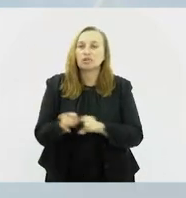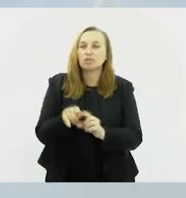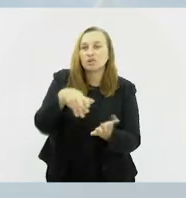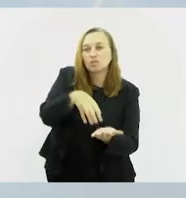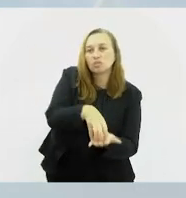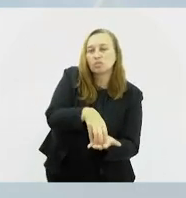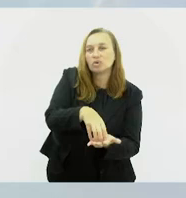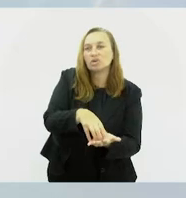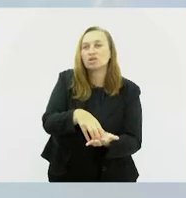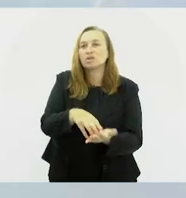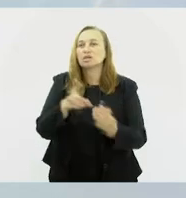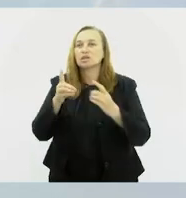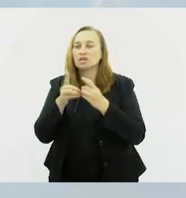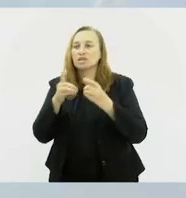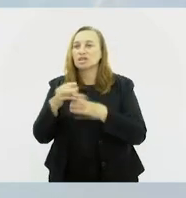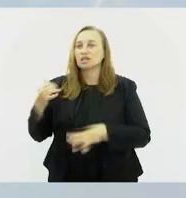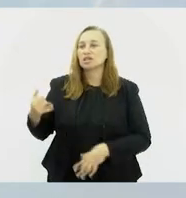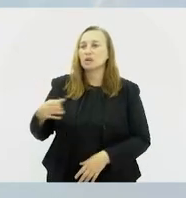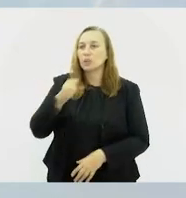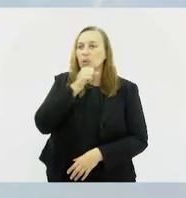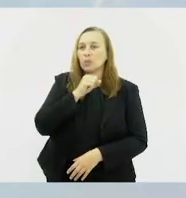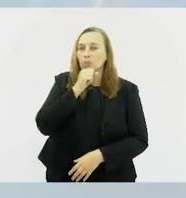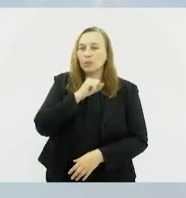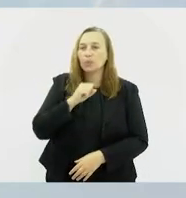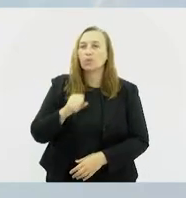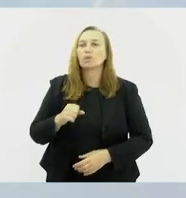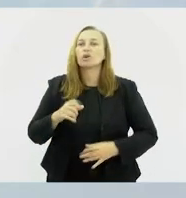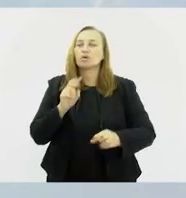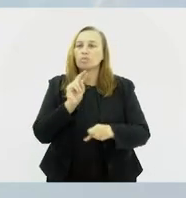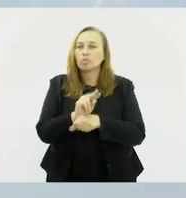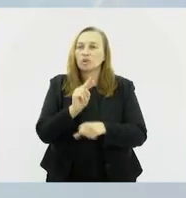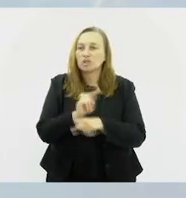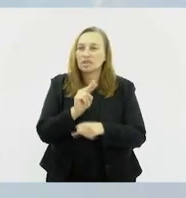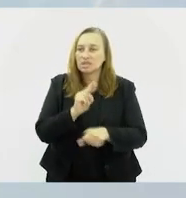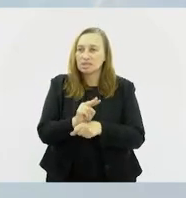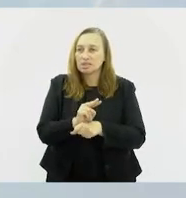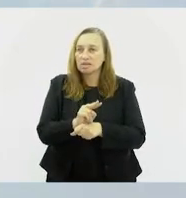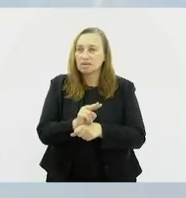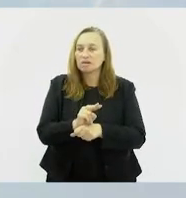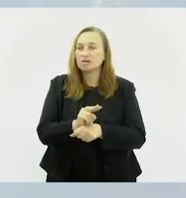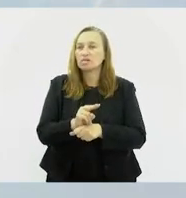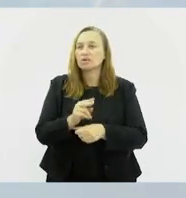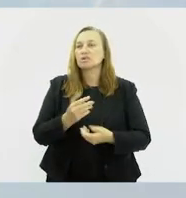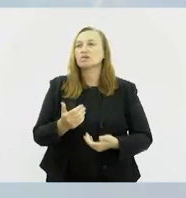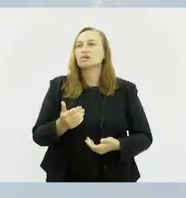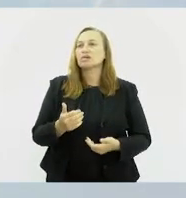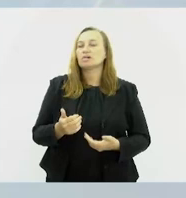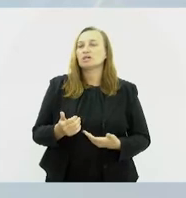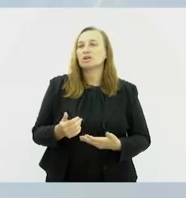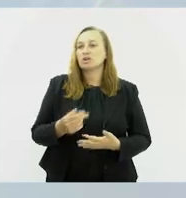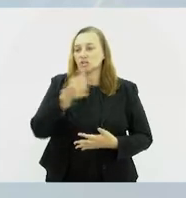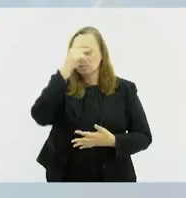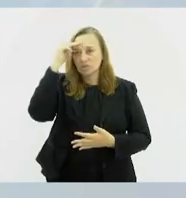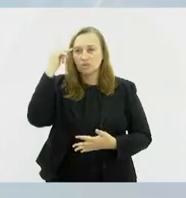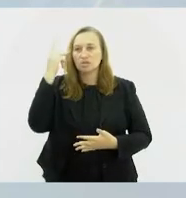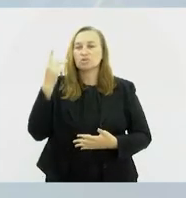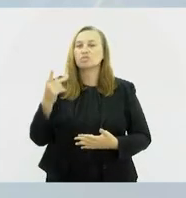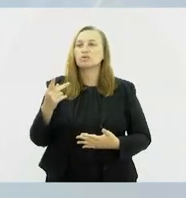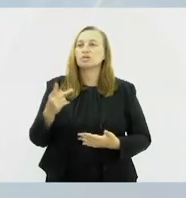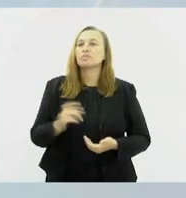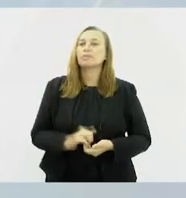Idoso, UAI, que é um serviço especial de prevenção de atendimento a vítimas, negligência, maus-tratos,